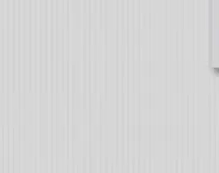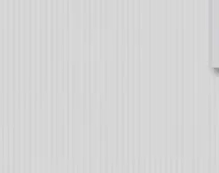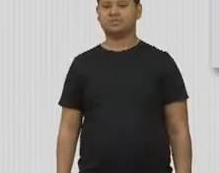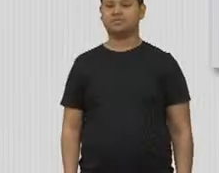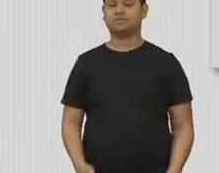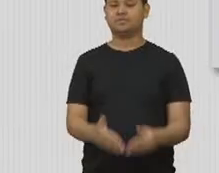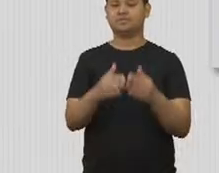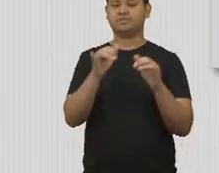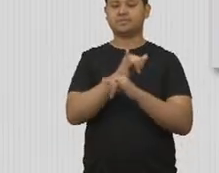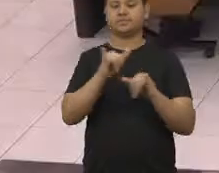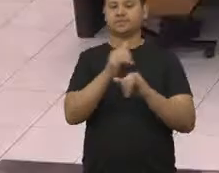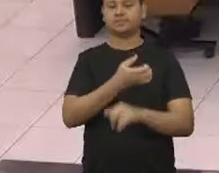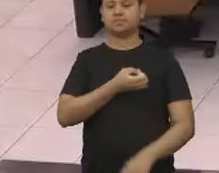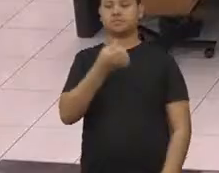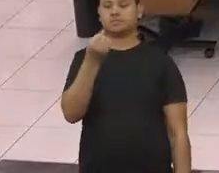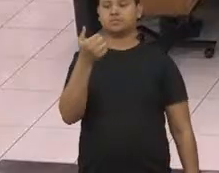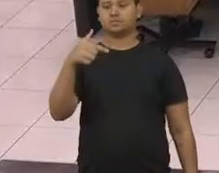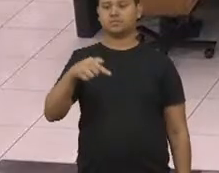Pedido de informações